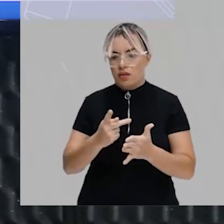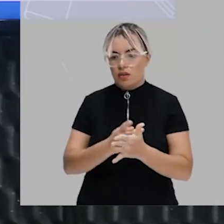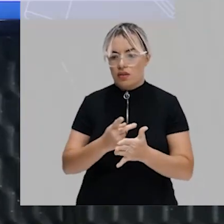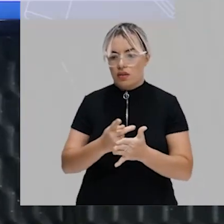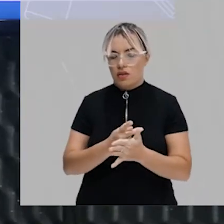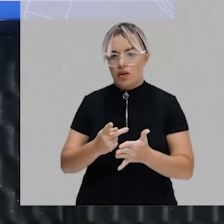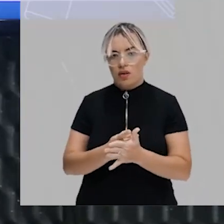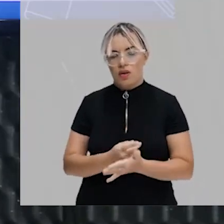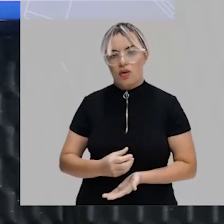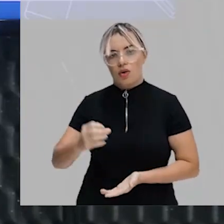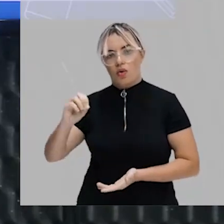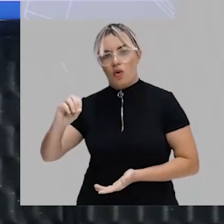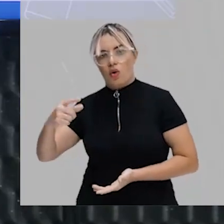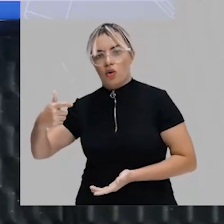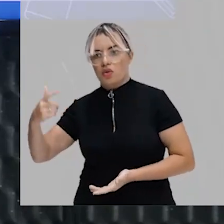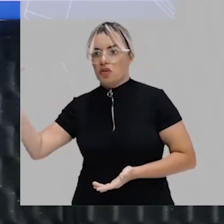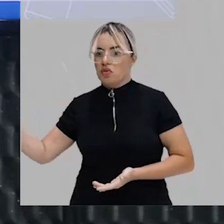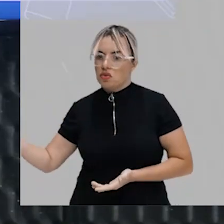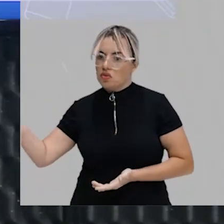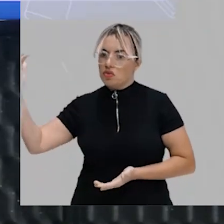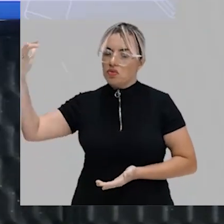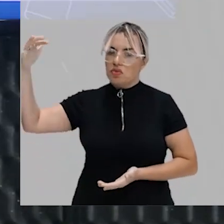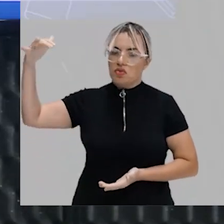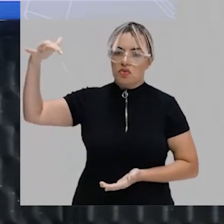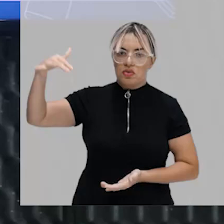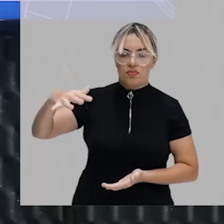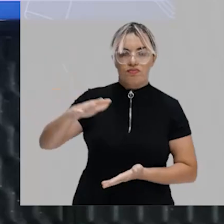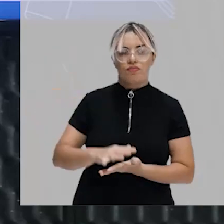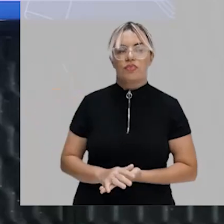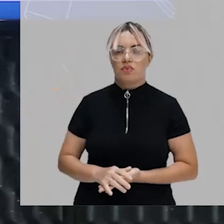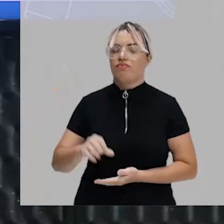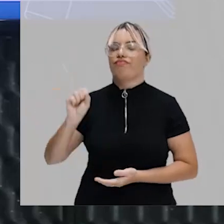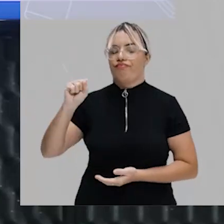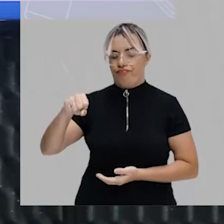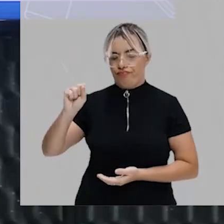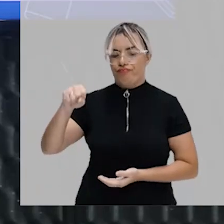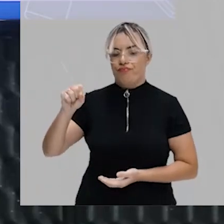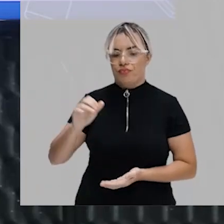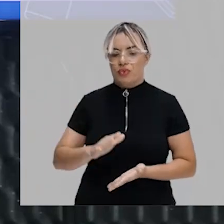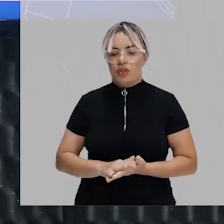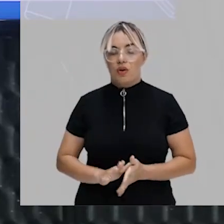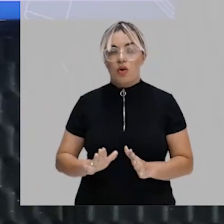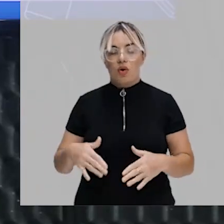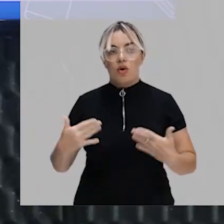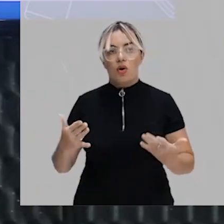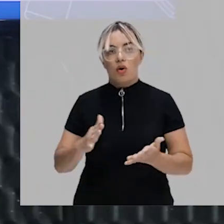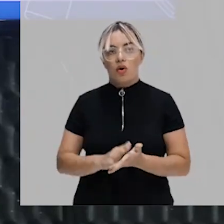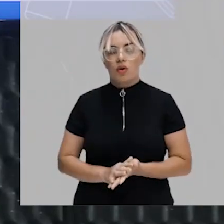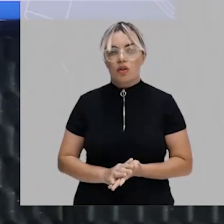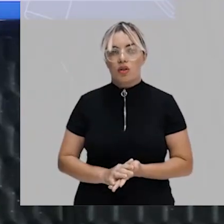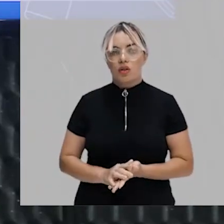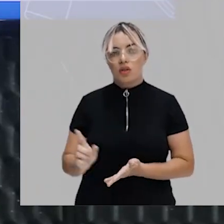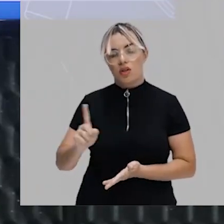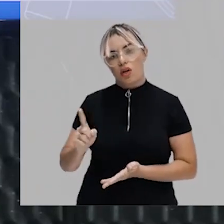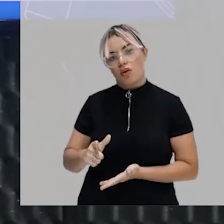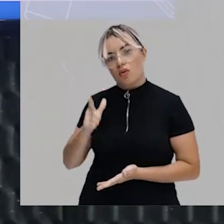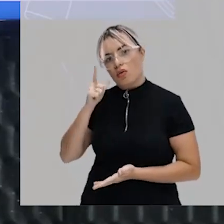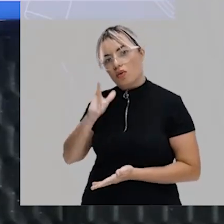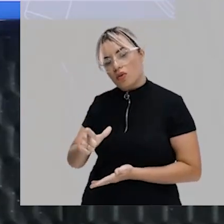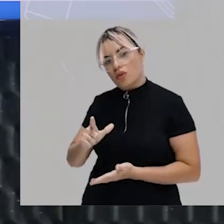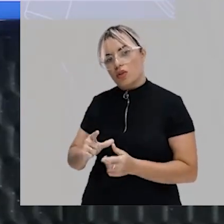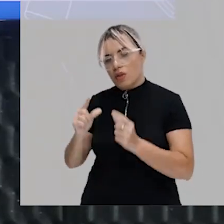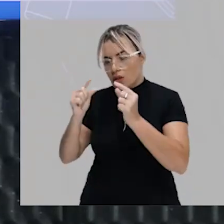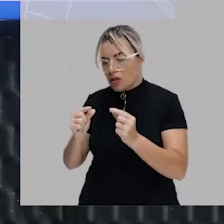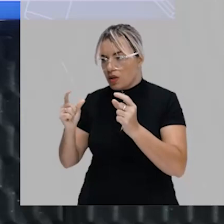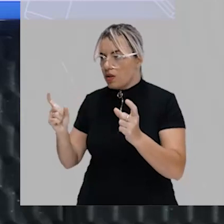não conseguia entrar. Com certeza conseguia entrar sim. Tá? Quem não conseguia entrar eram os micro-organismos, que assim